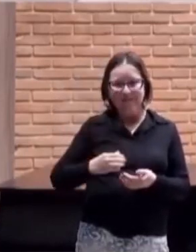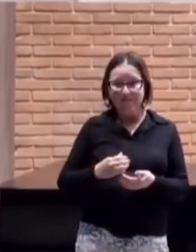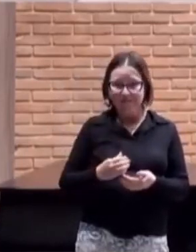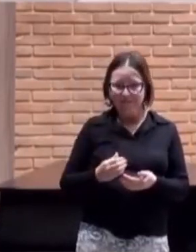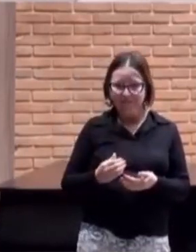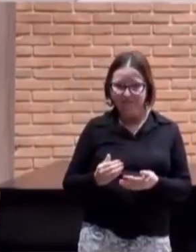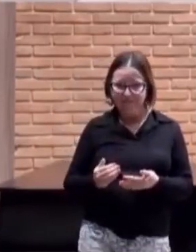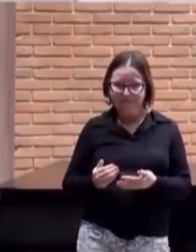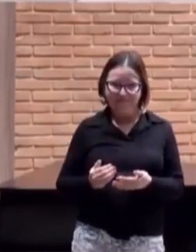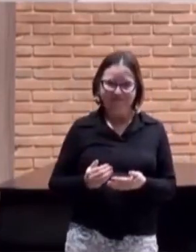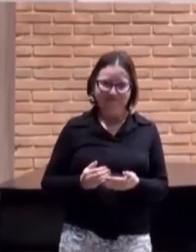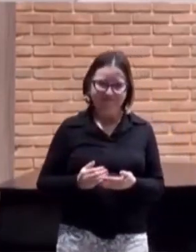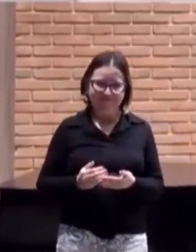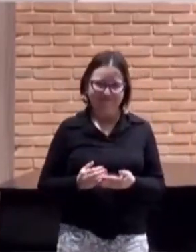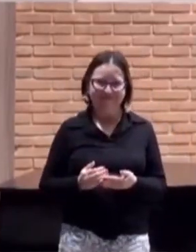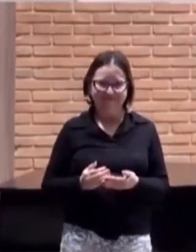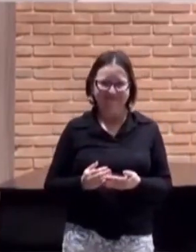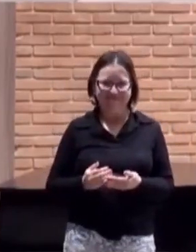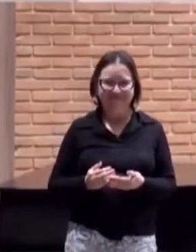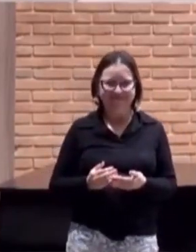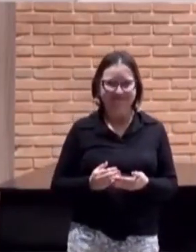agradável.